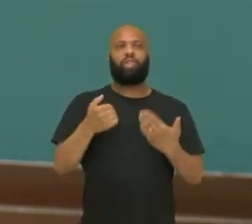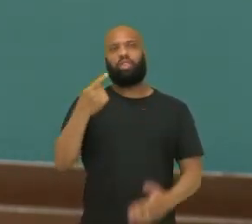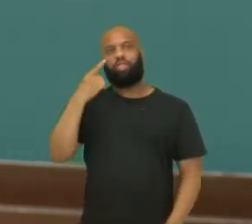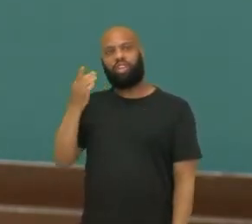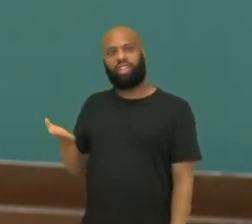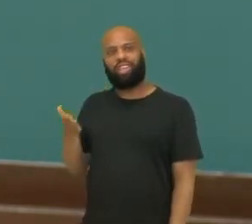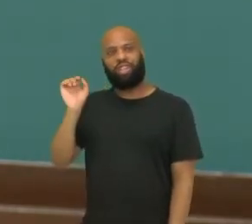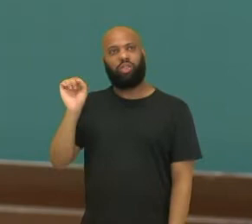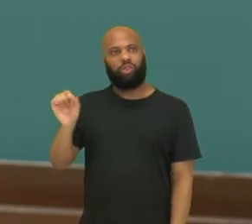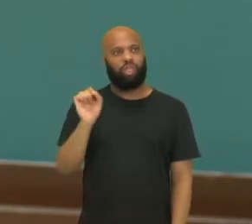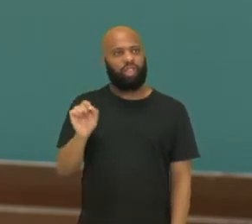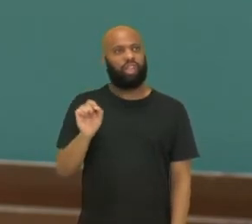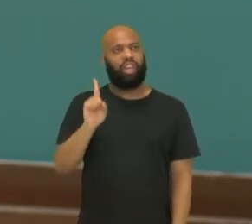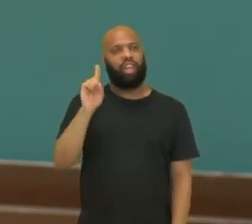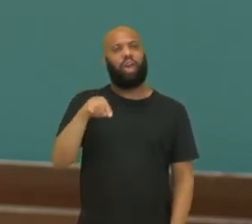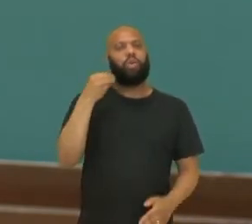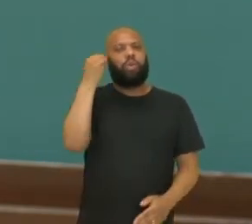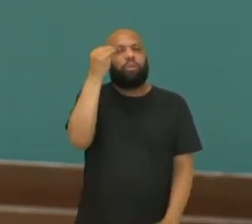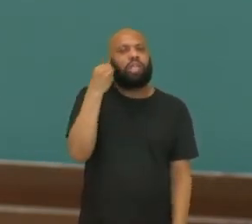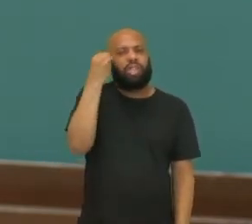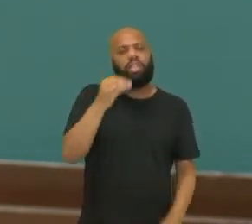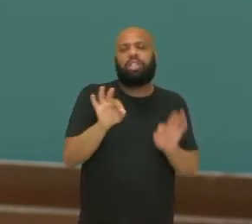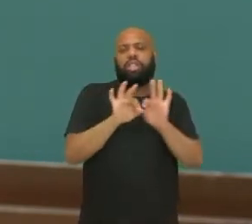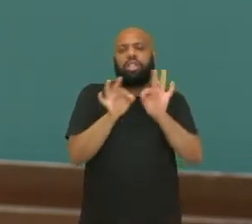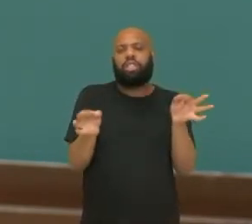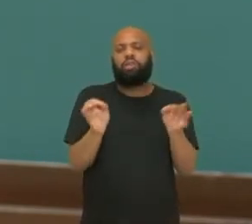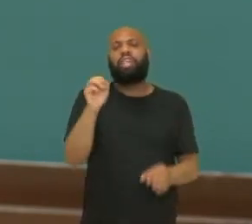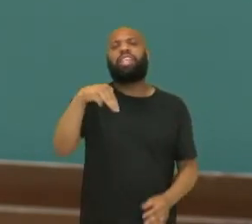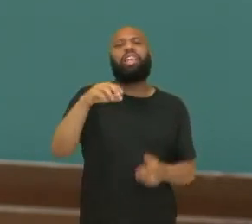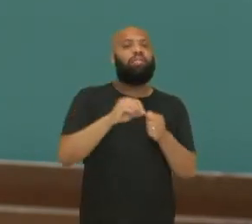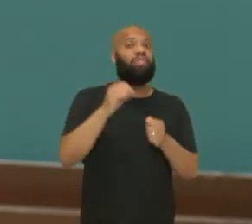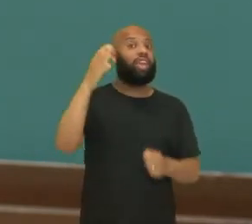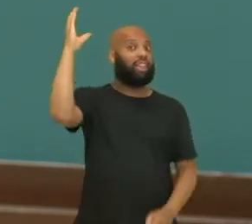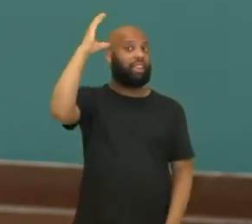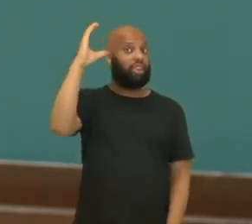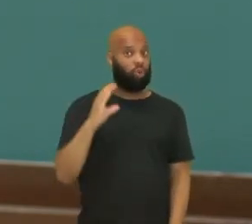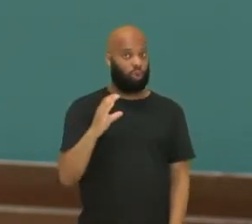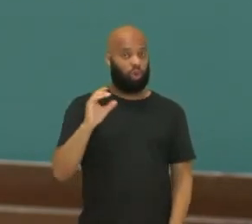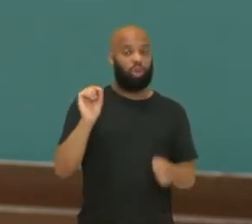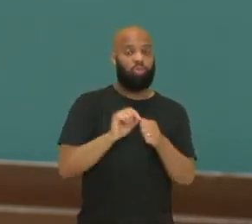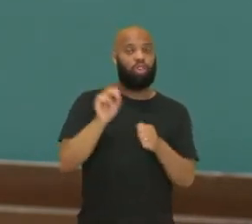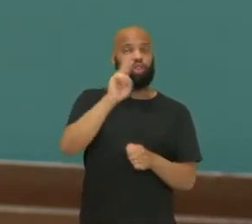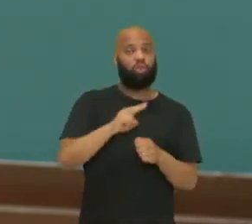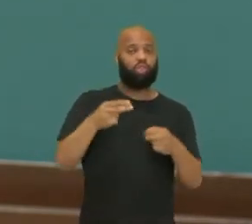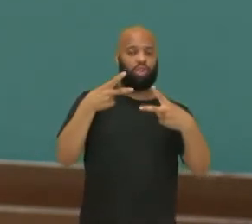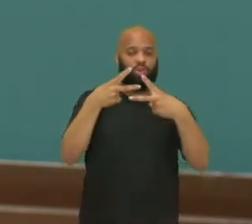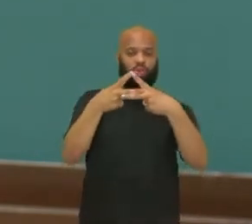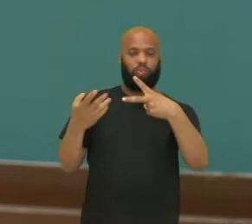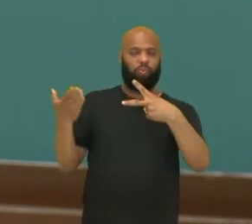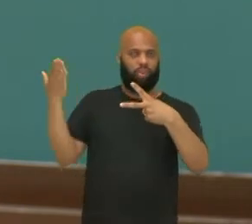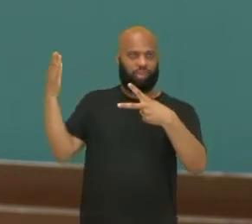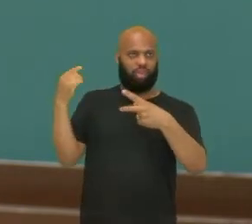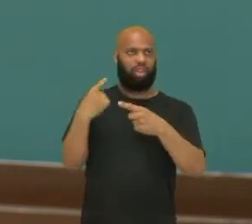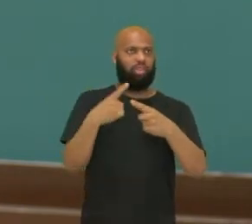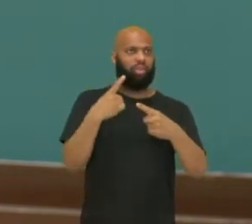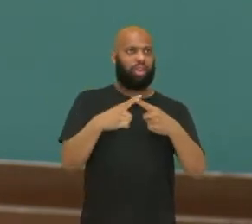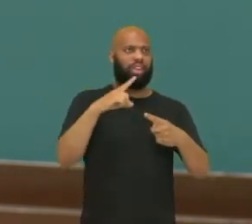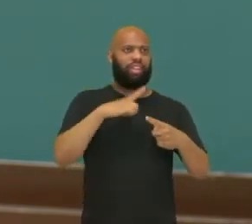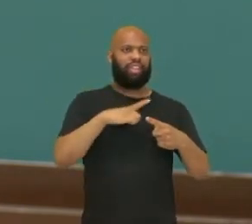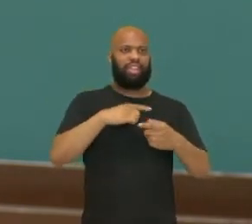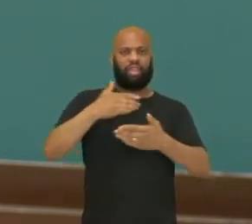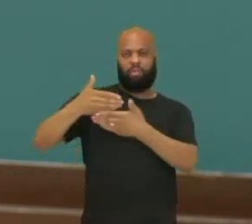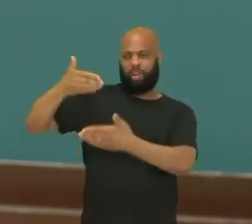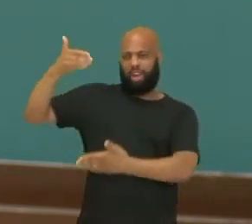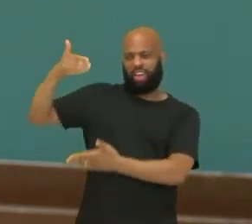isso aqui, pessoal, foi um experimento bem simples que Newton fez usando um prisma. Ele furou a parede do seu quarto